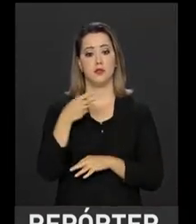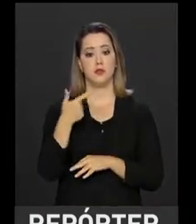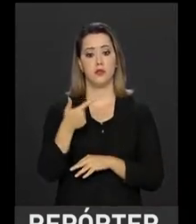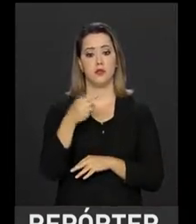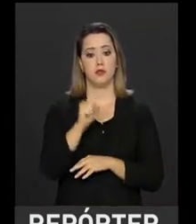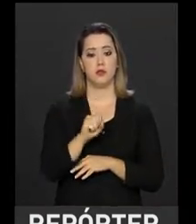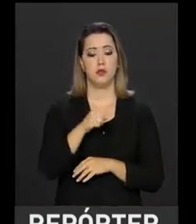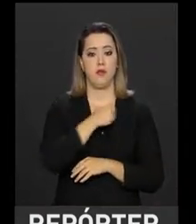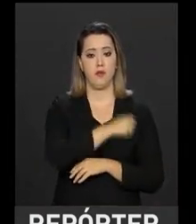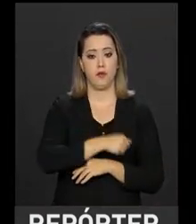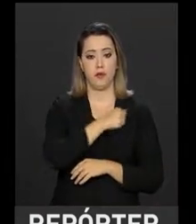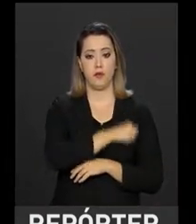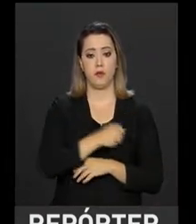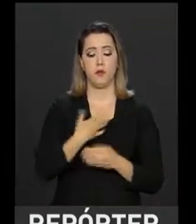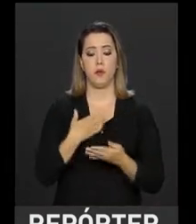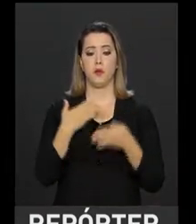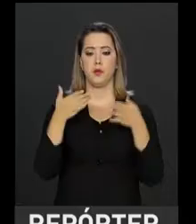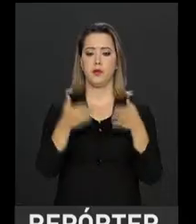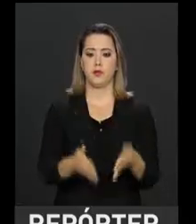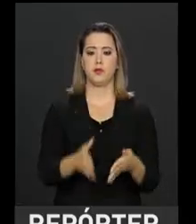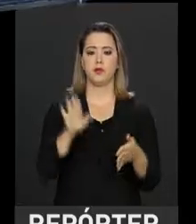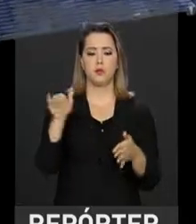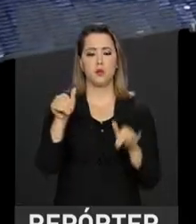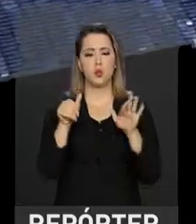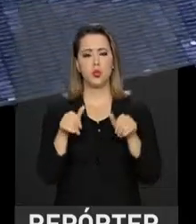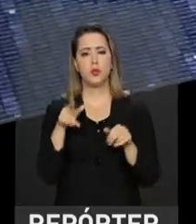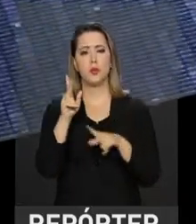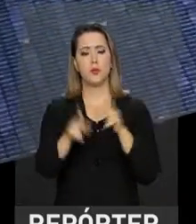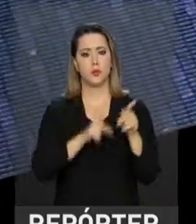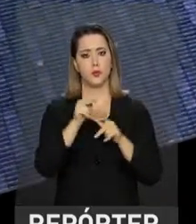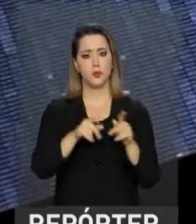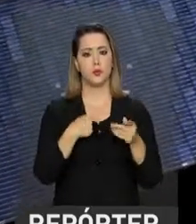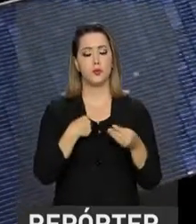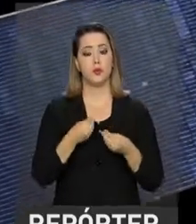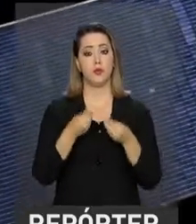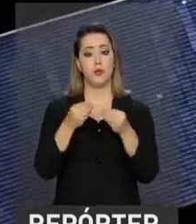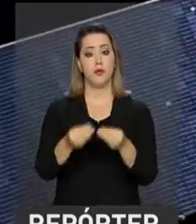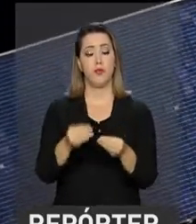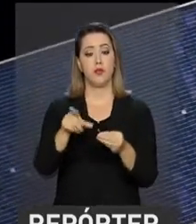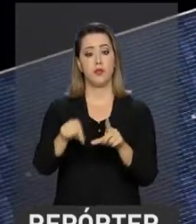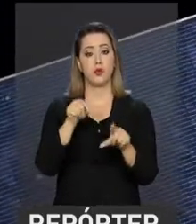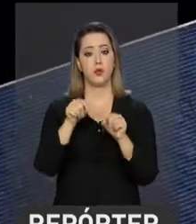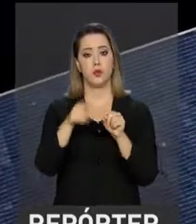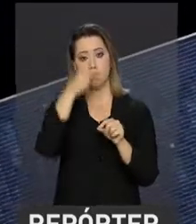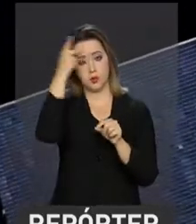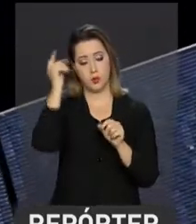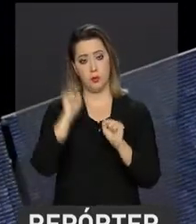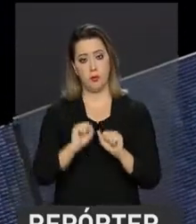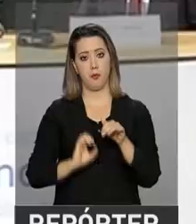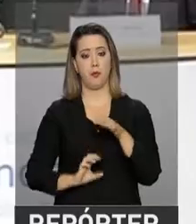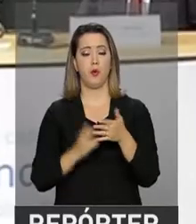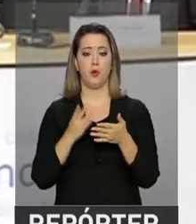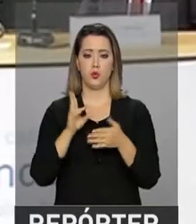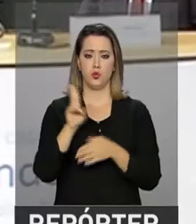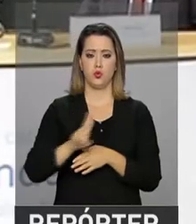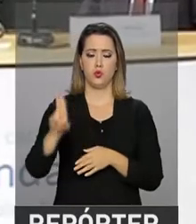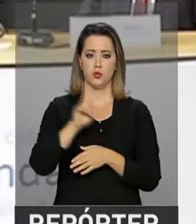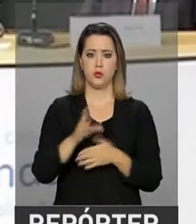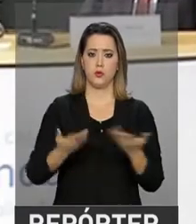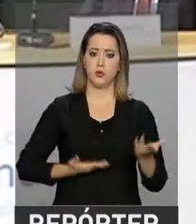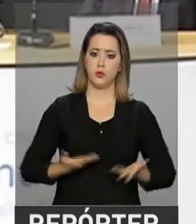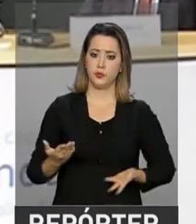28 de agosto para participar do chamamento público, que vai selecionar quem pode usar o serviço. E